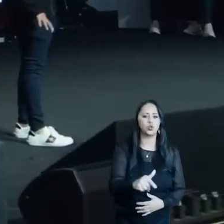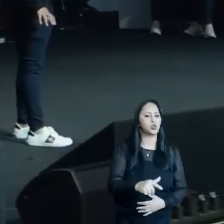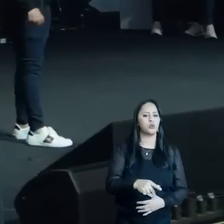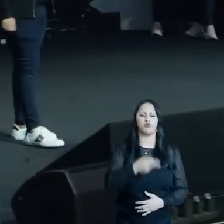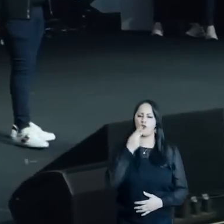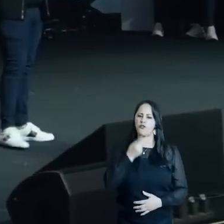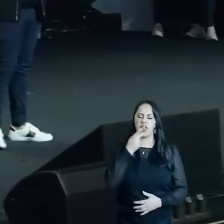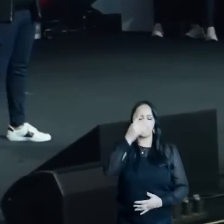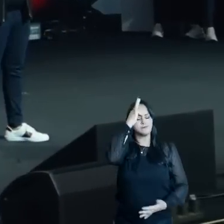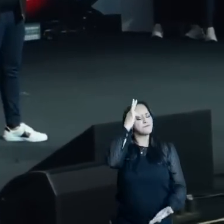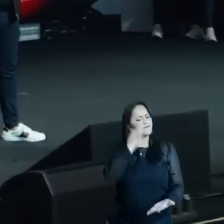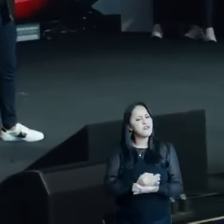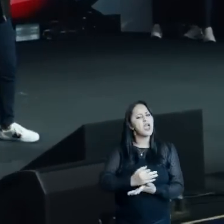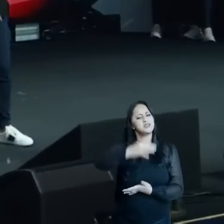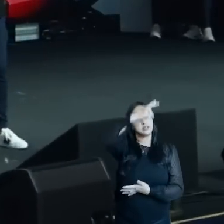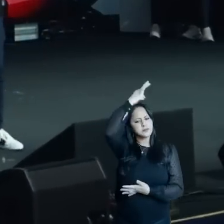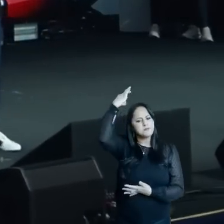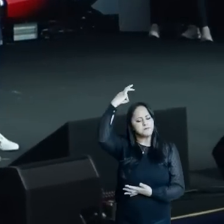sessões,